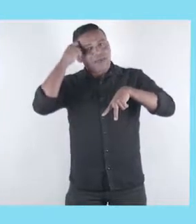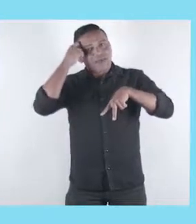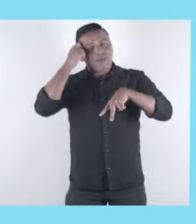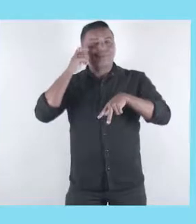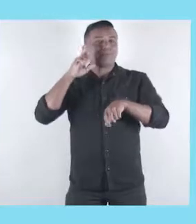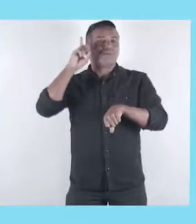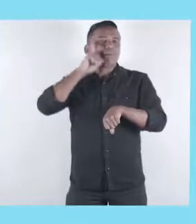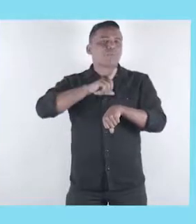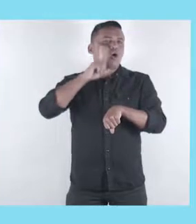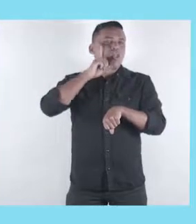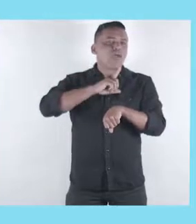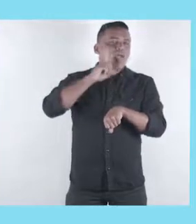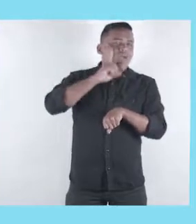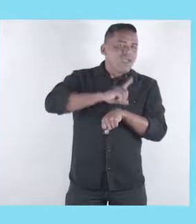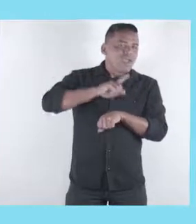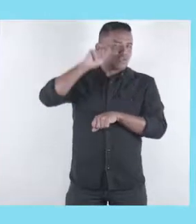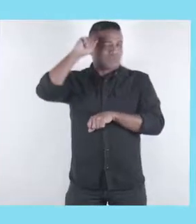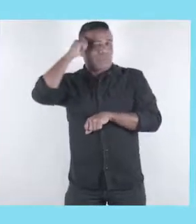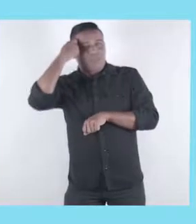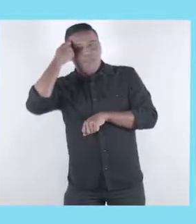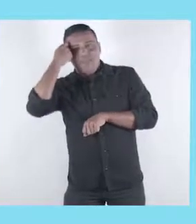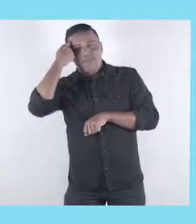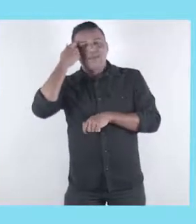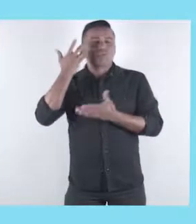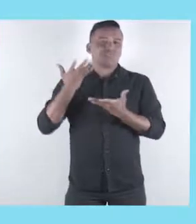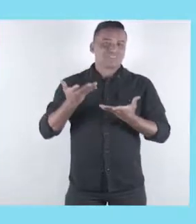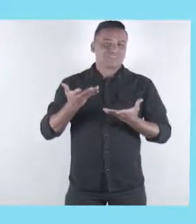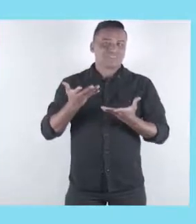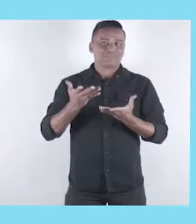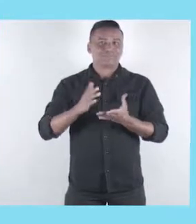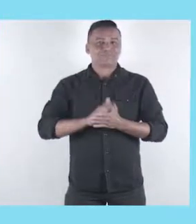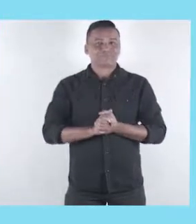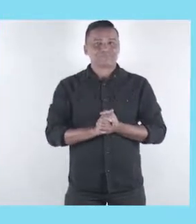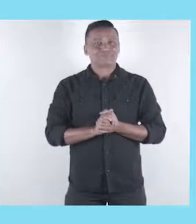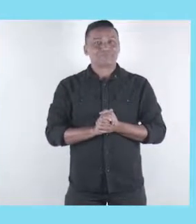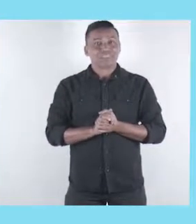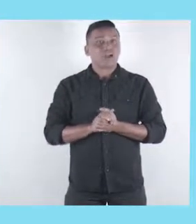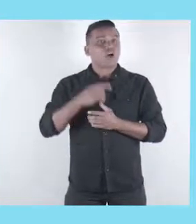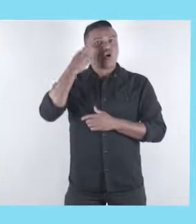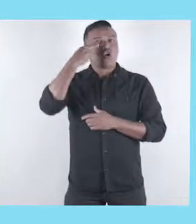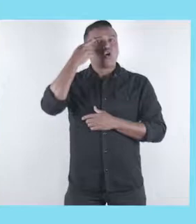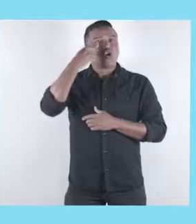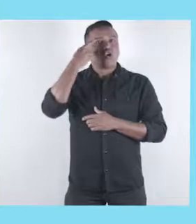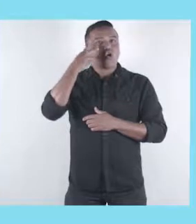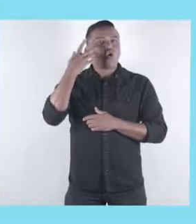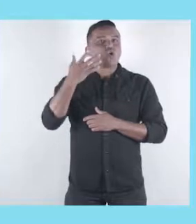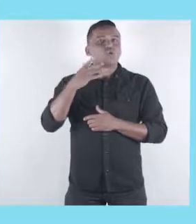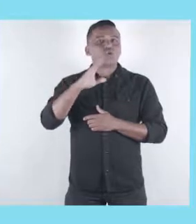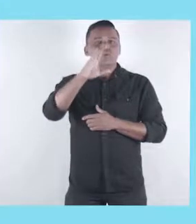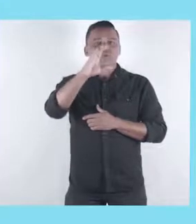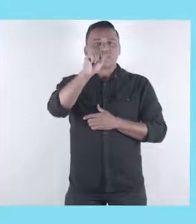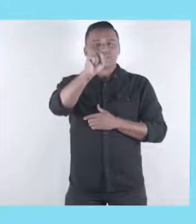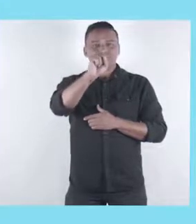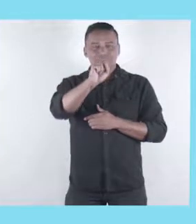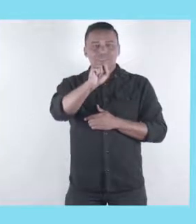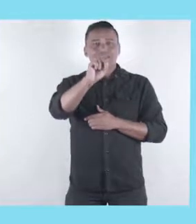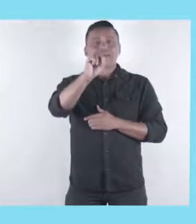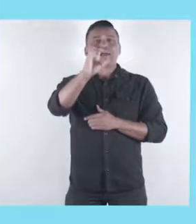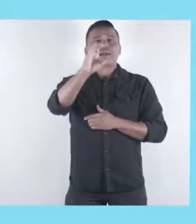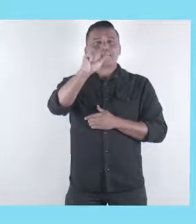c e tem um olho castanho e cabelo curto e